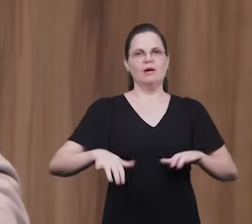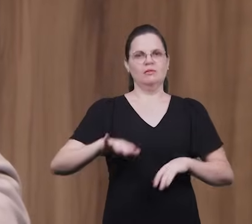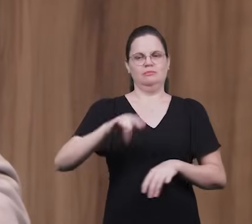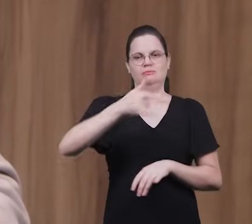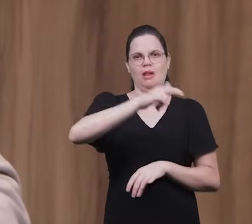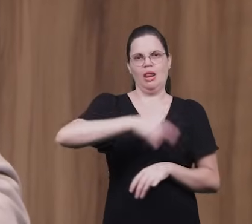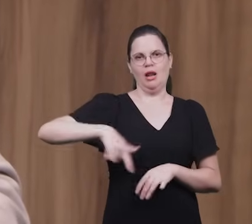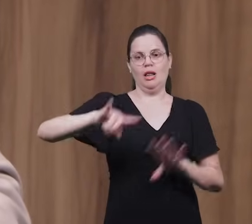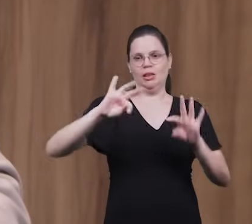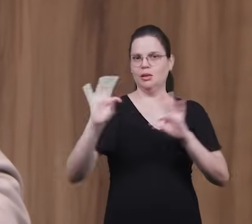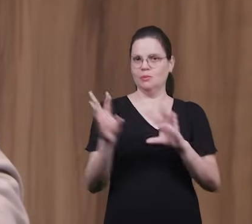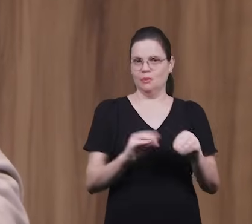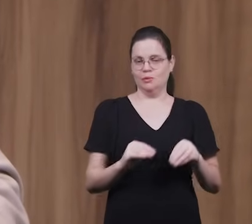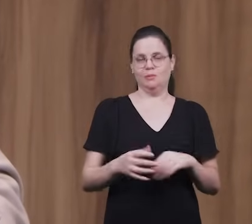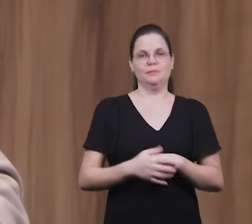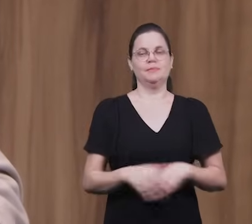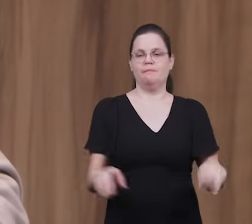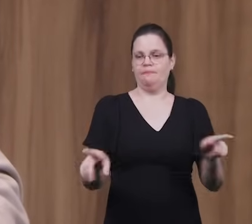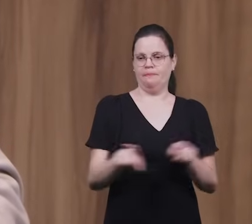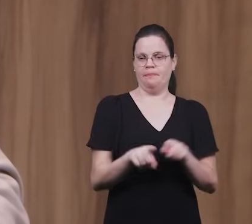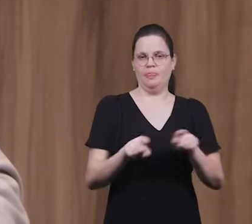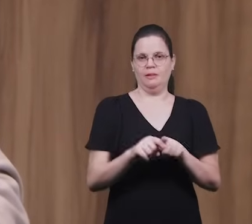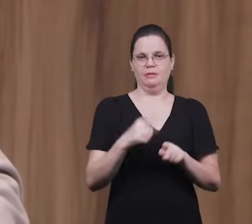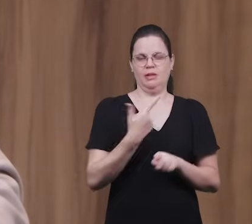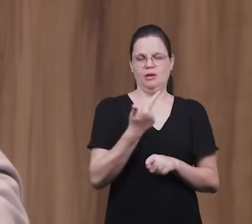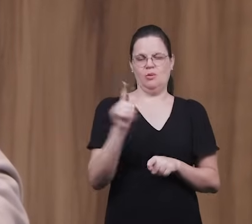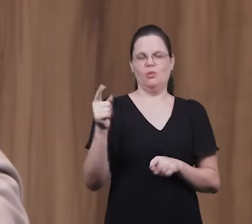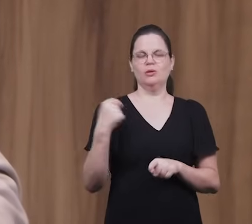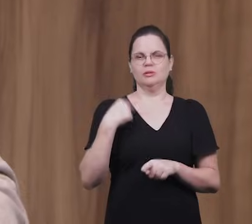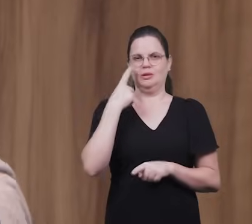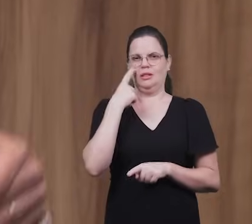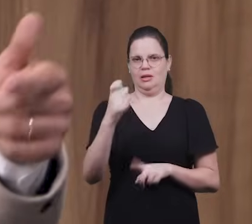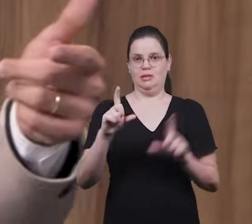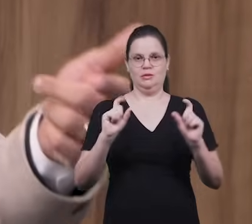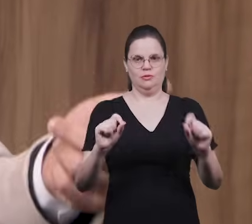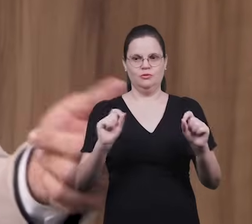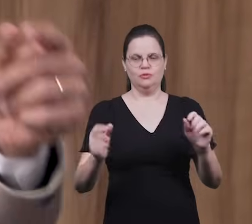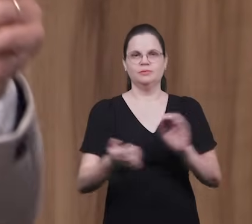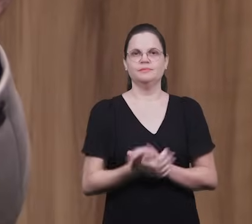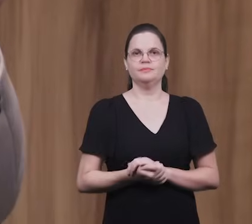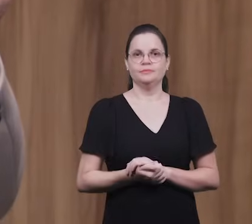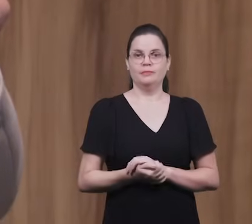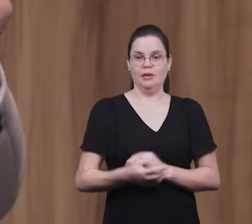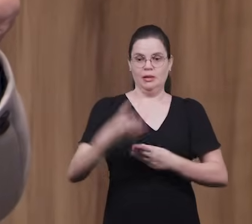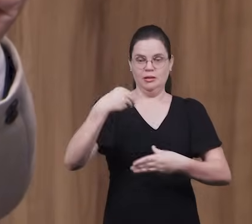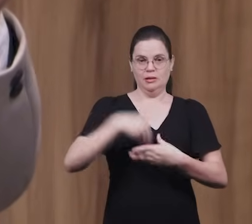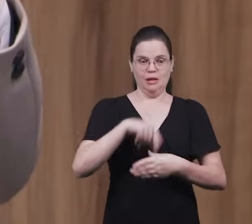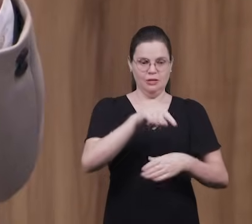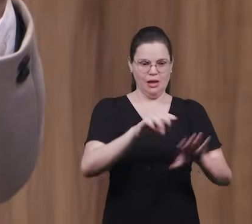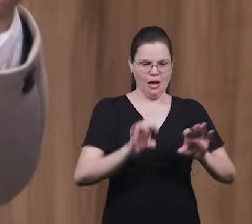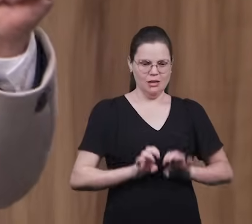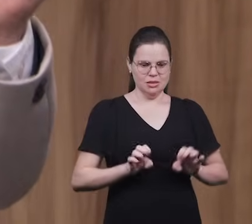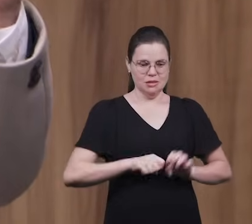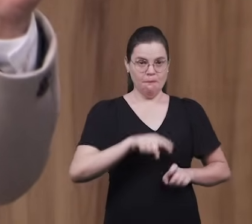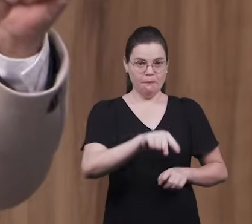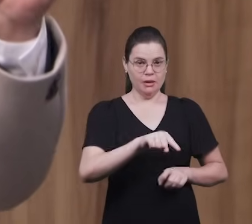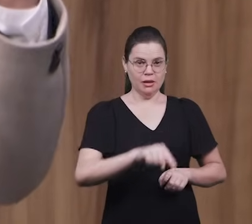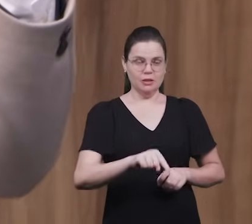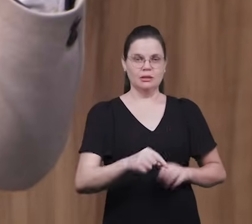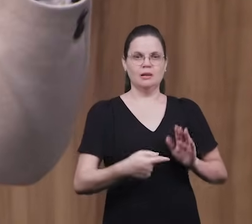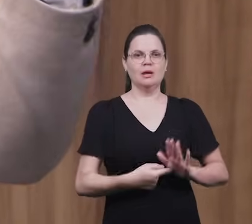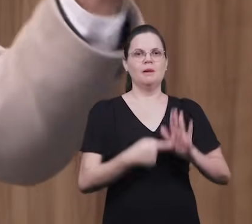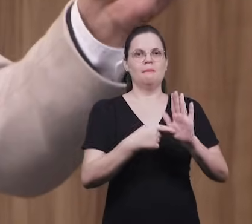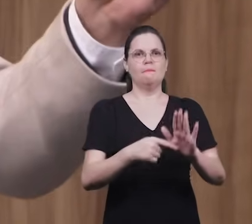E há uma observação interessante, que na igreja de Esmirna há uma expressão que ali estava